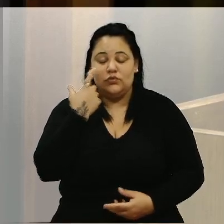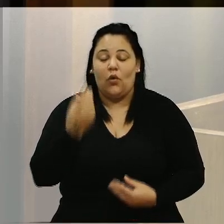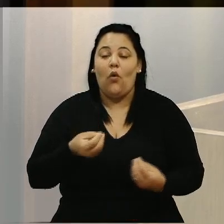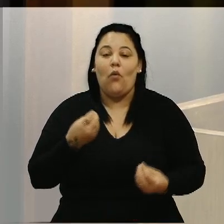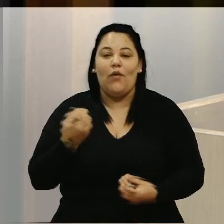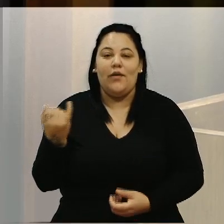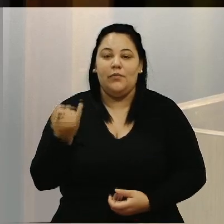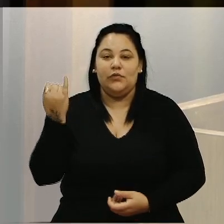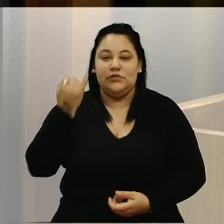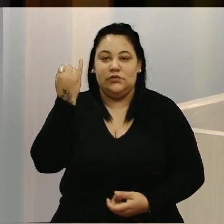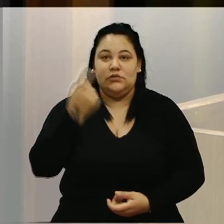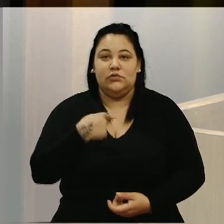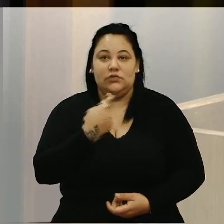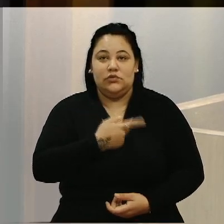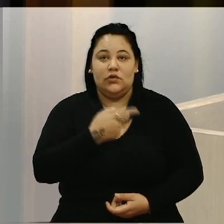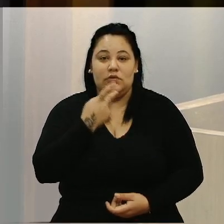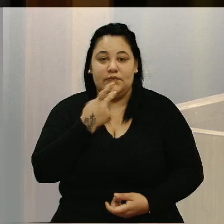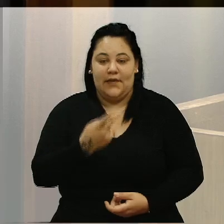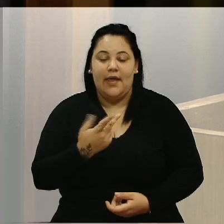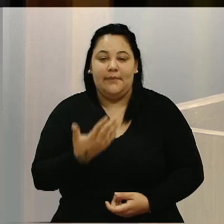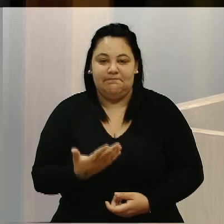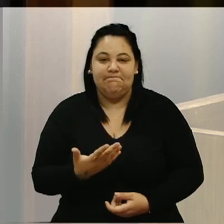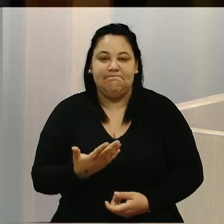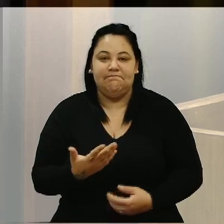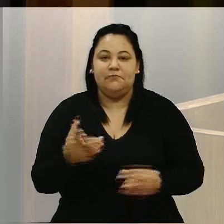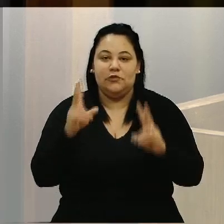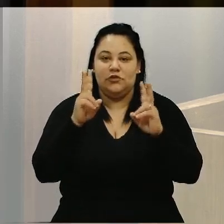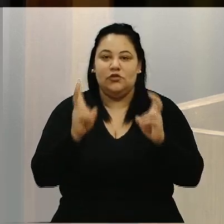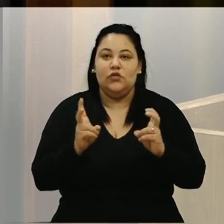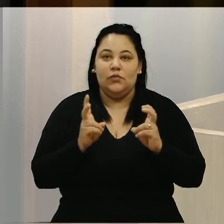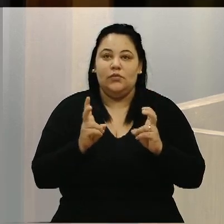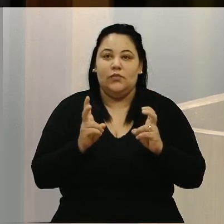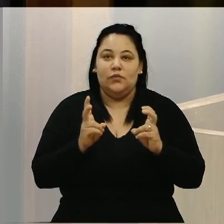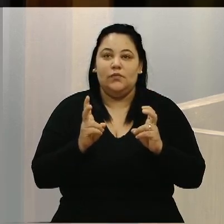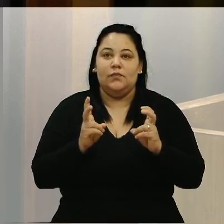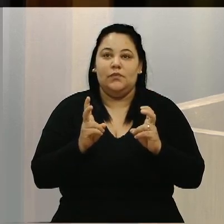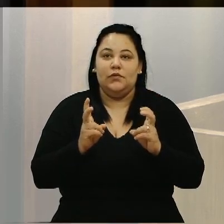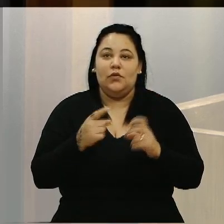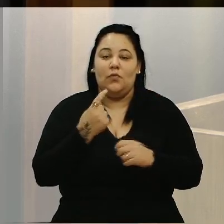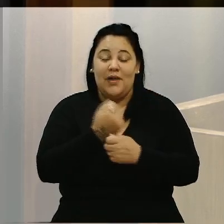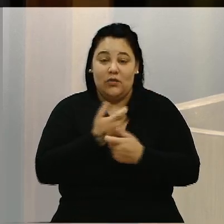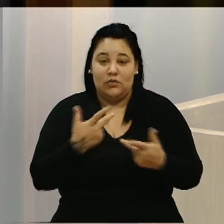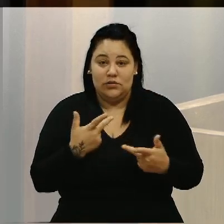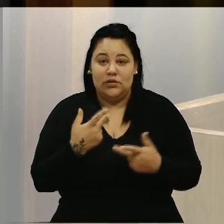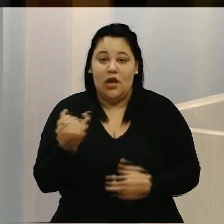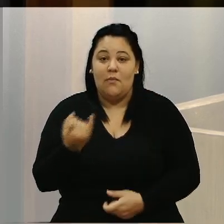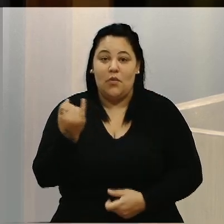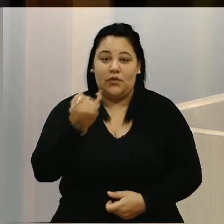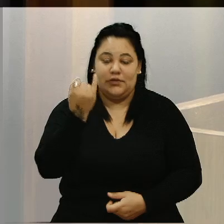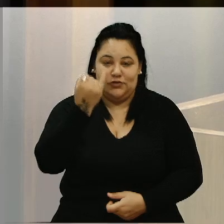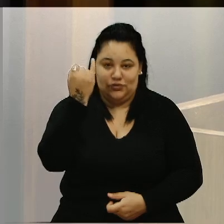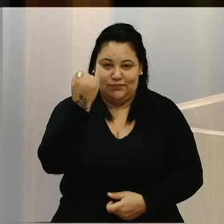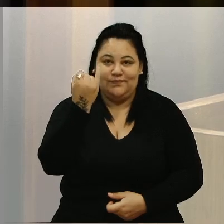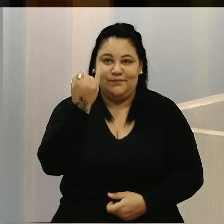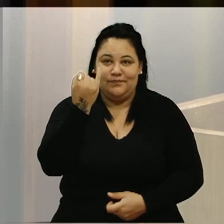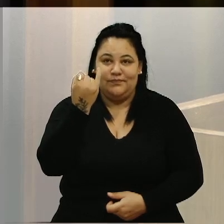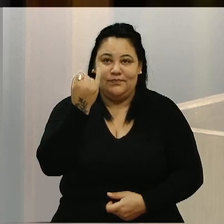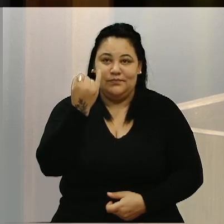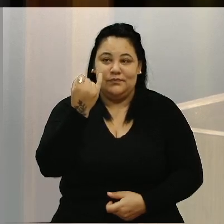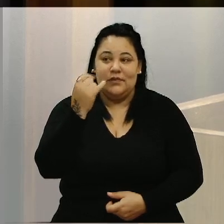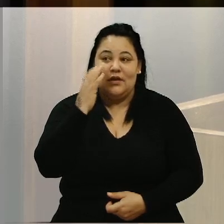de nós falarmos sobre um fator muito grandioso